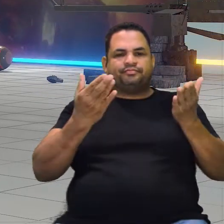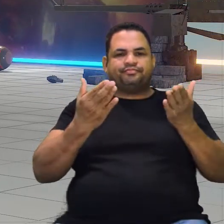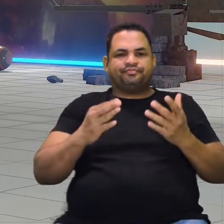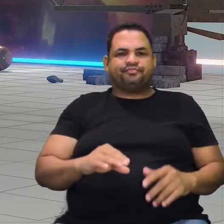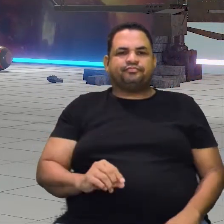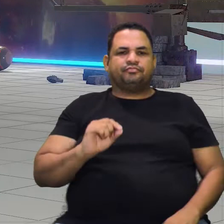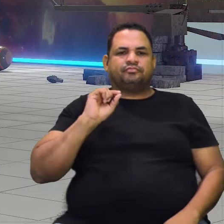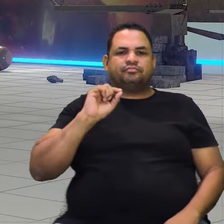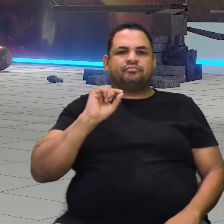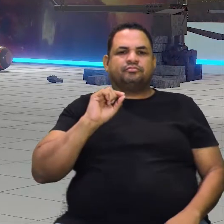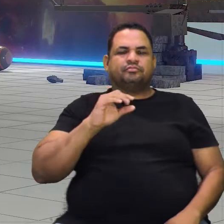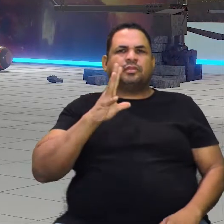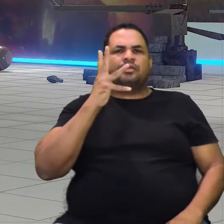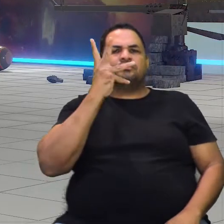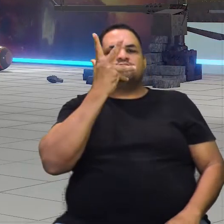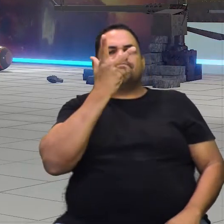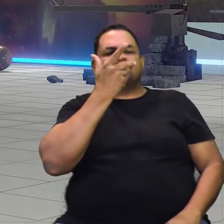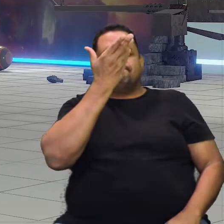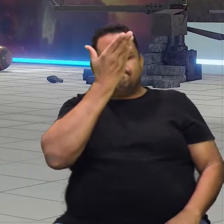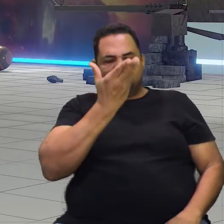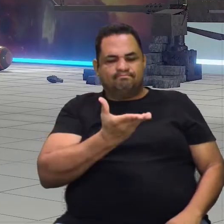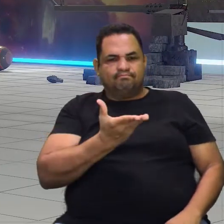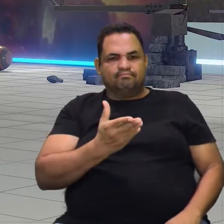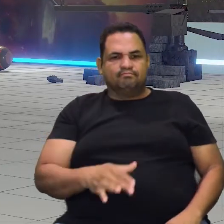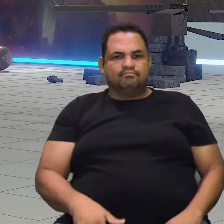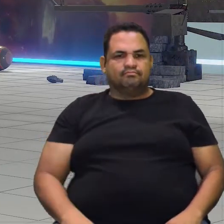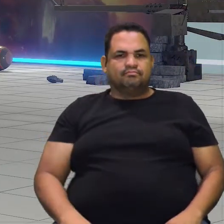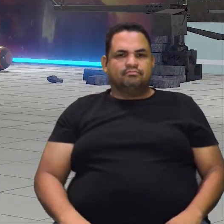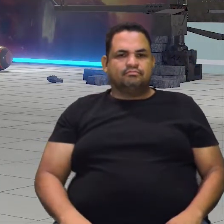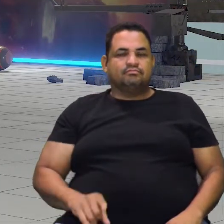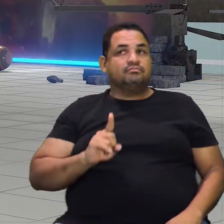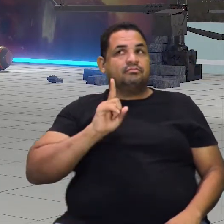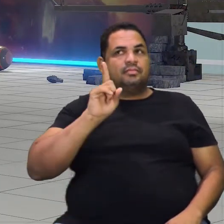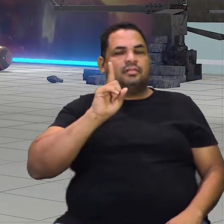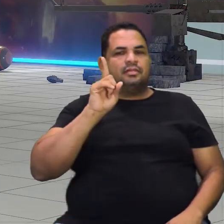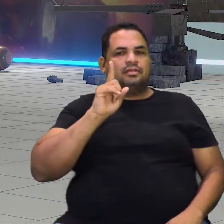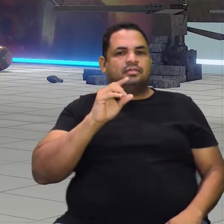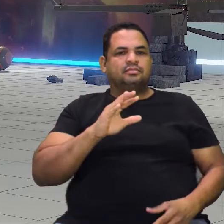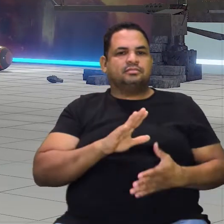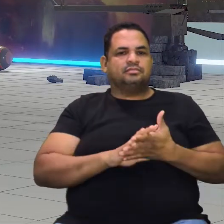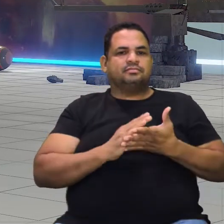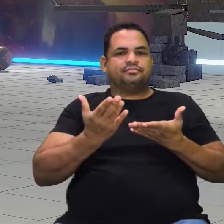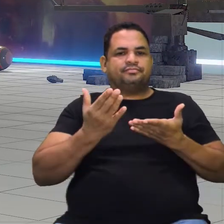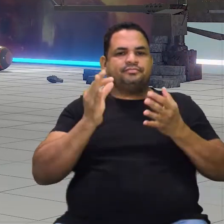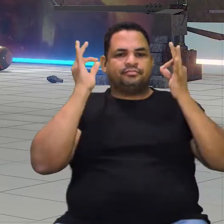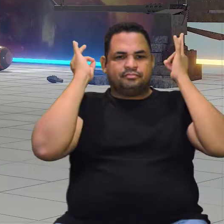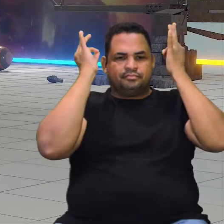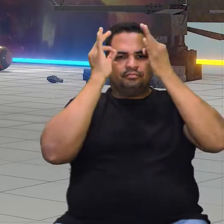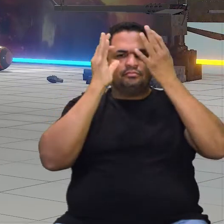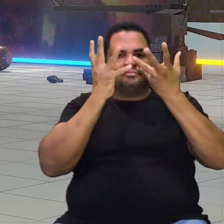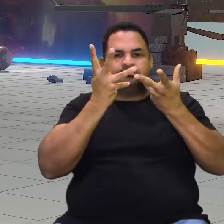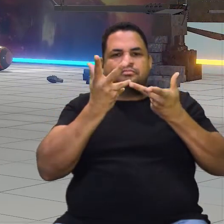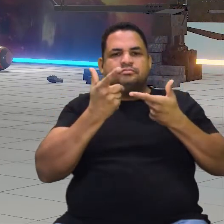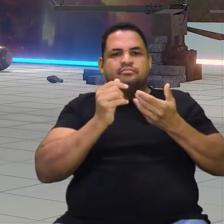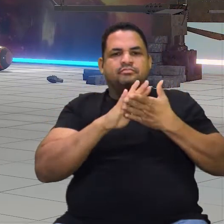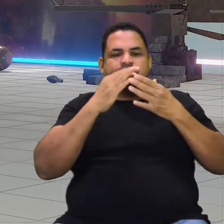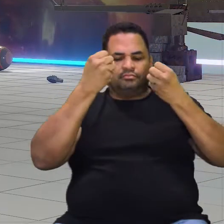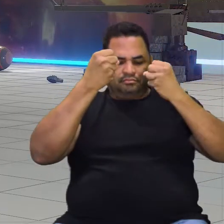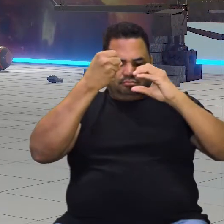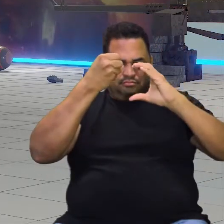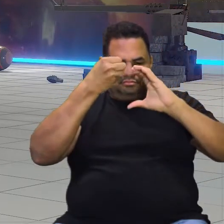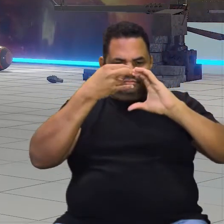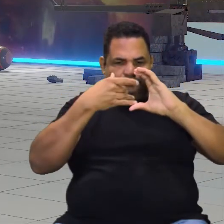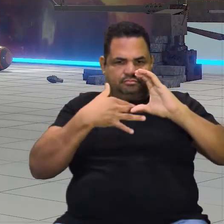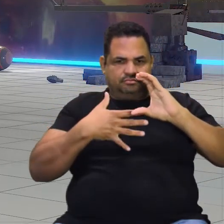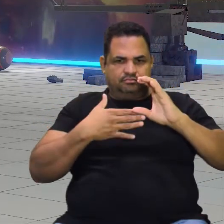que é belo para você? Ah, é lá da Grécia Antiga. O que é bela, a beleza, as características,